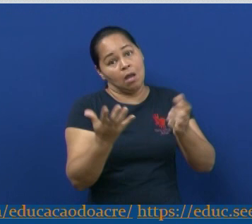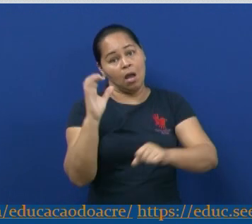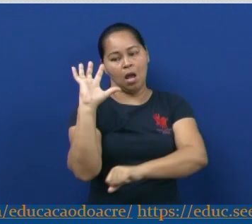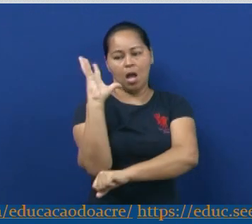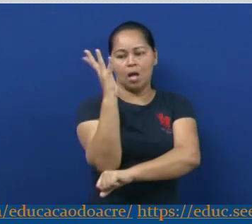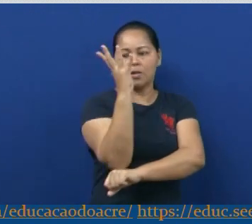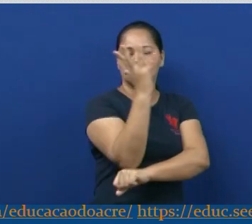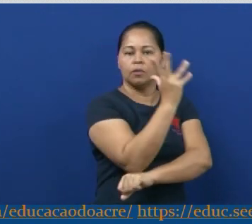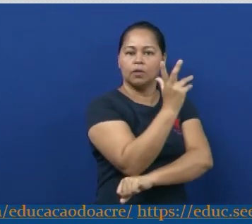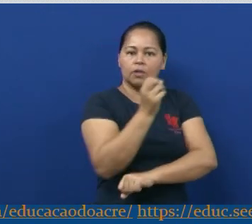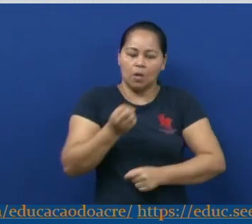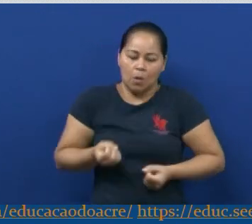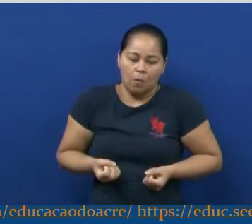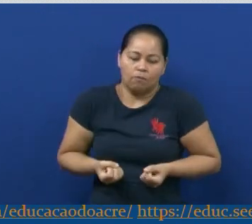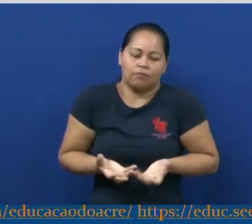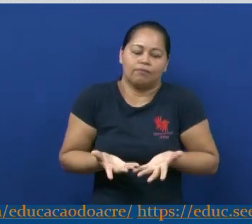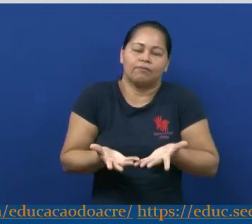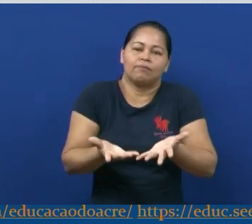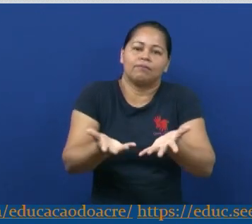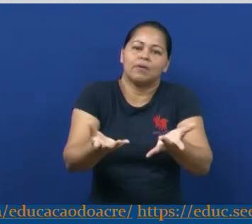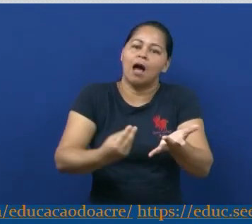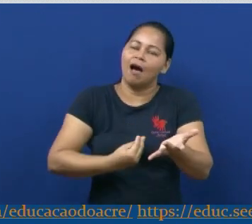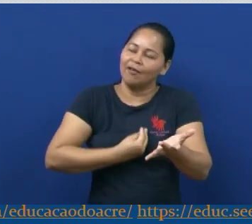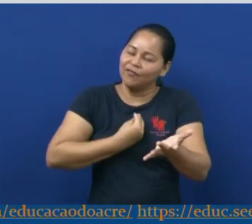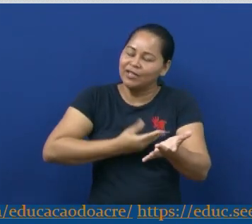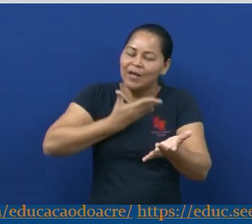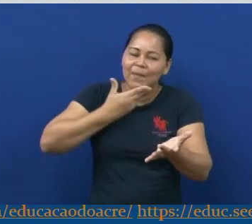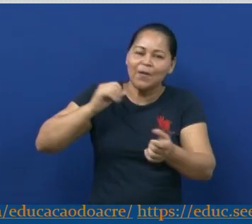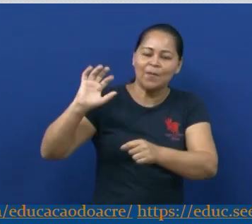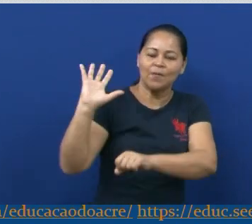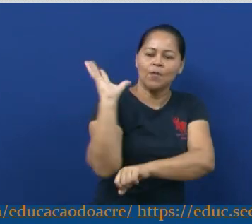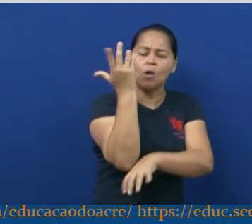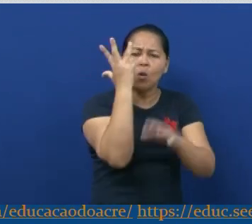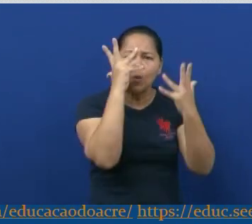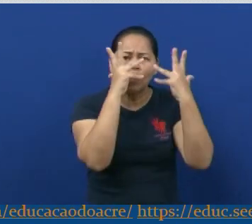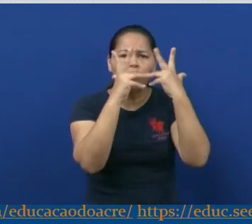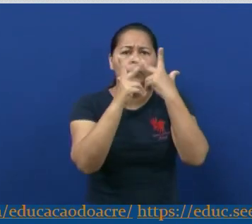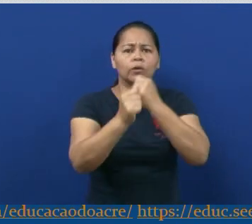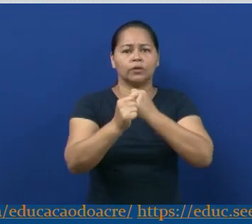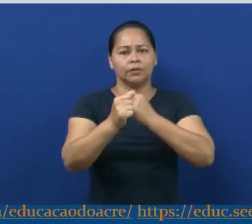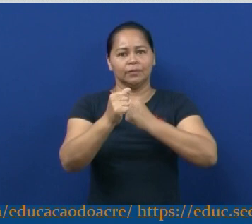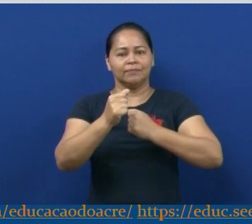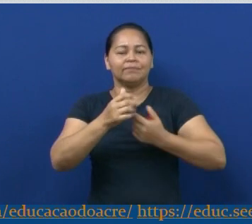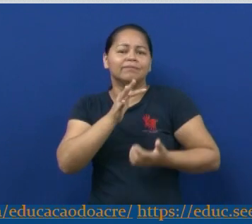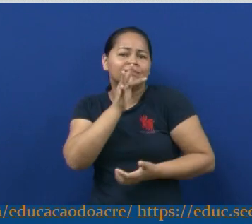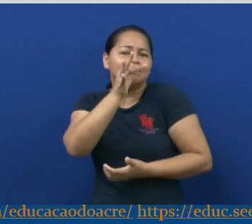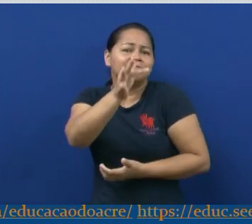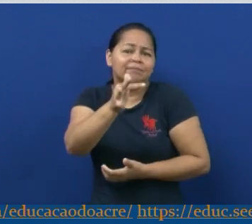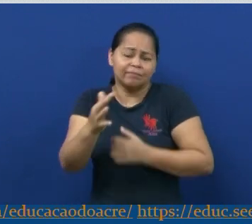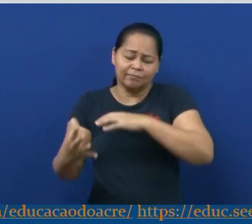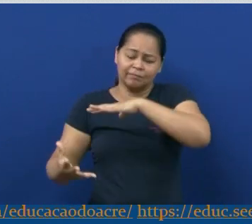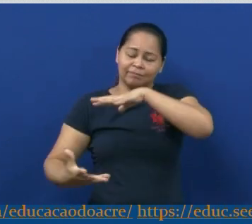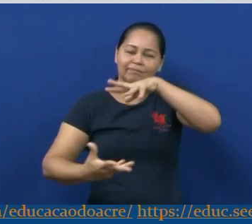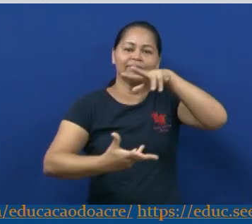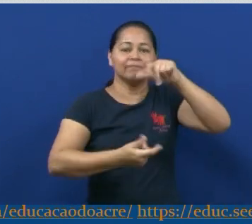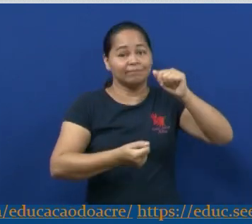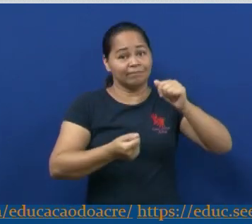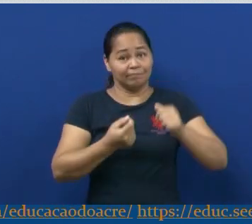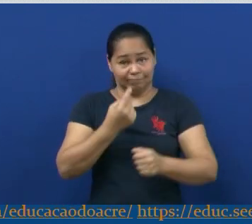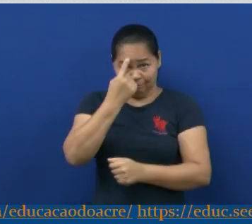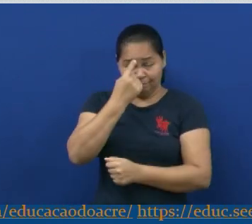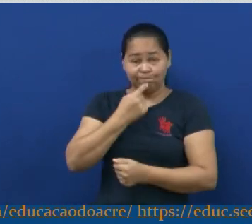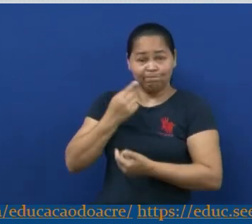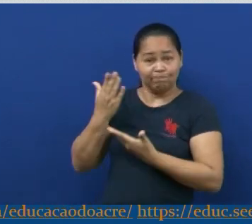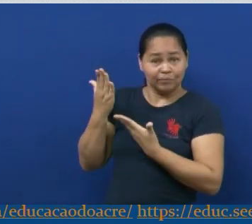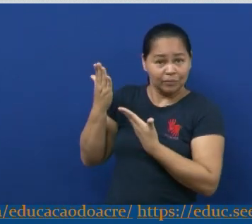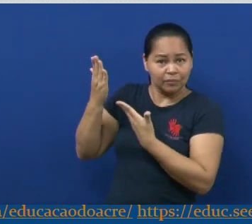natureza consegue renascer para a vida, trazendo esperanças e boas novas ao mundo. Então, na imagem,